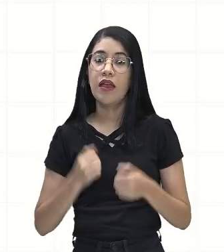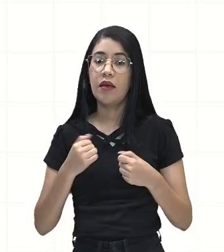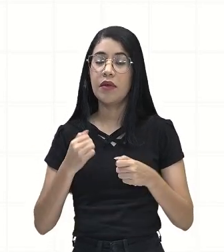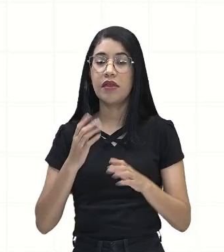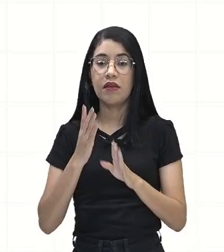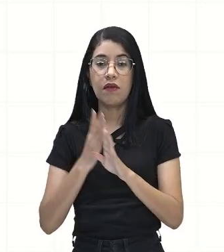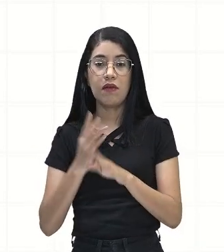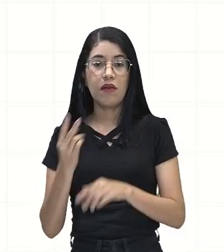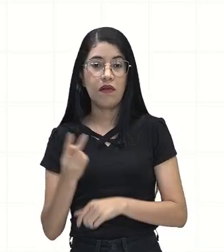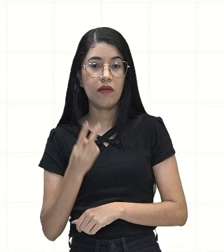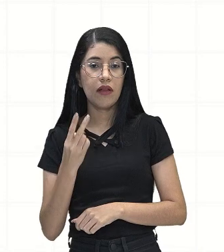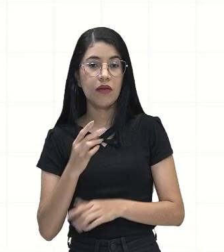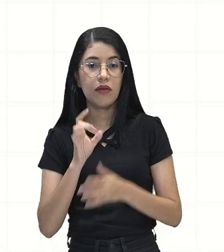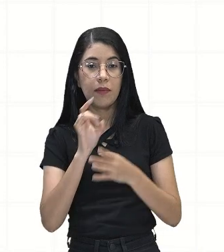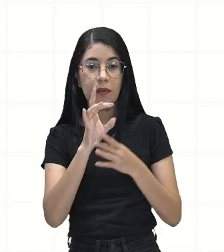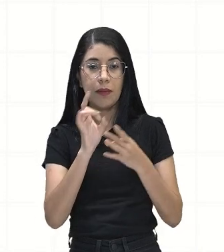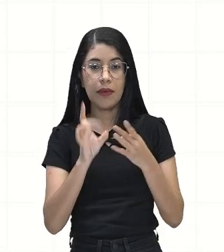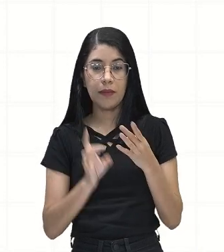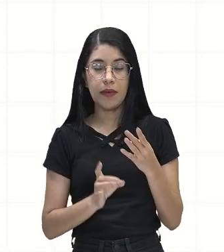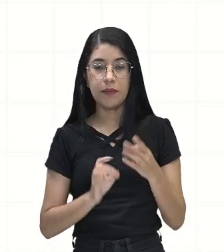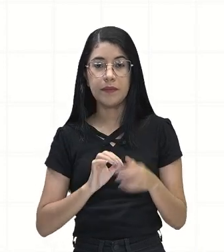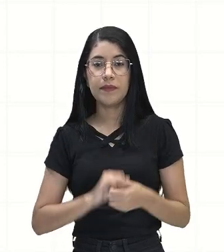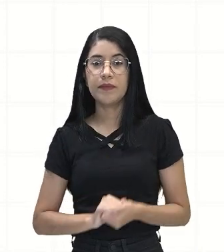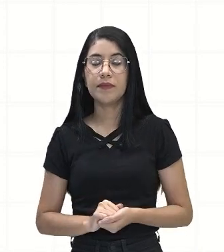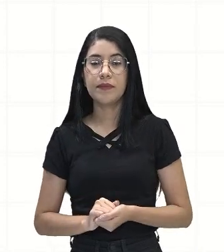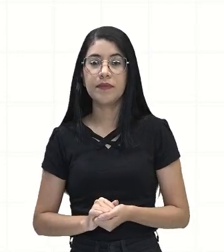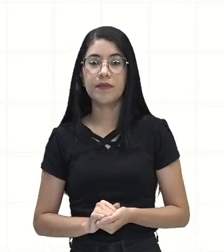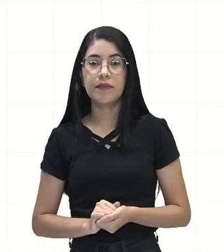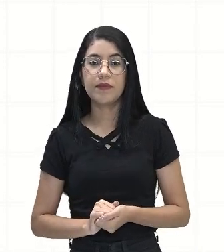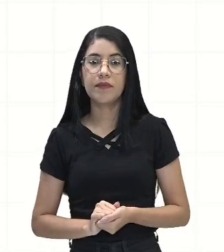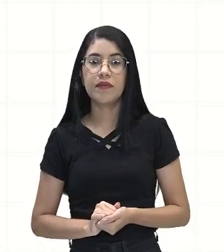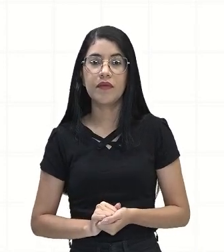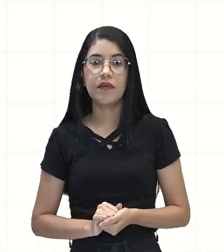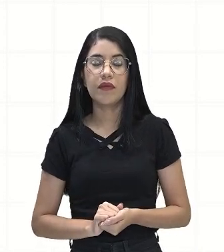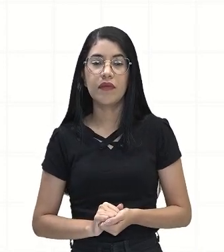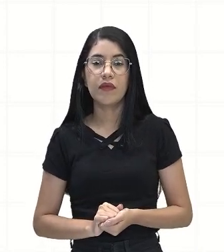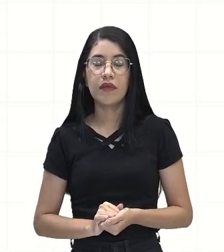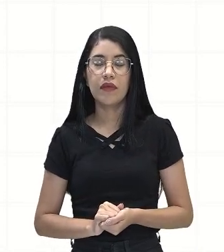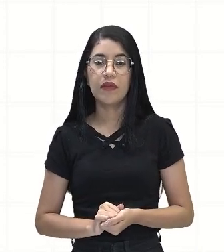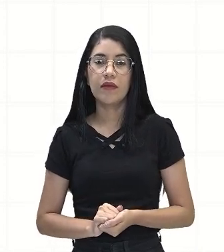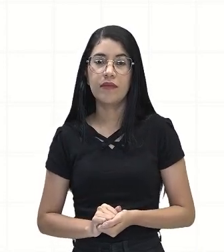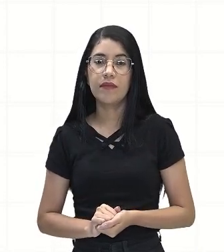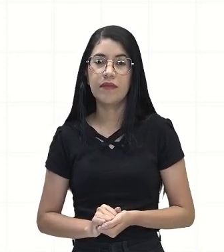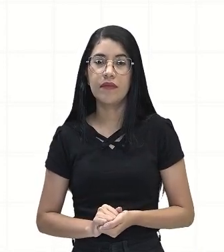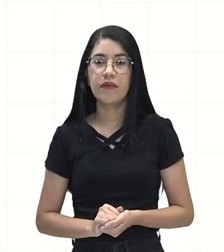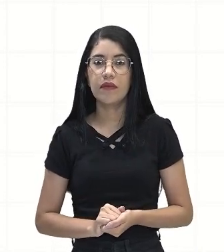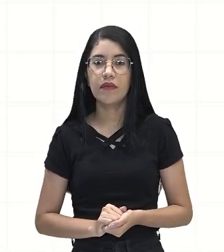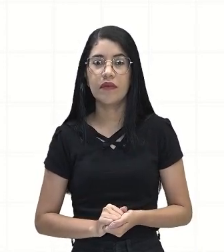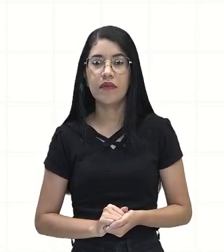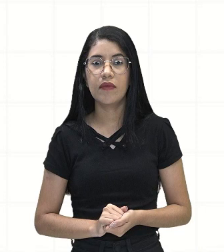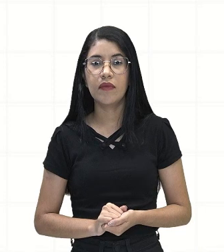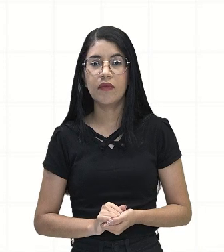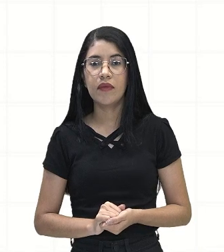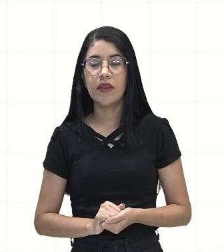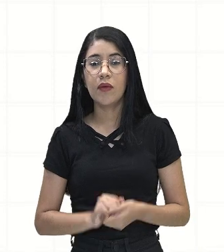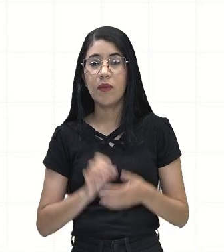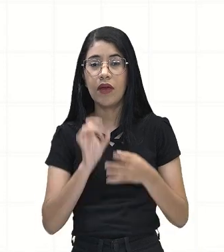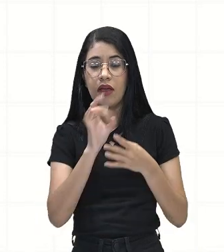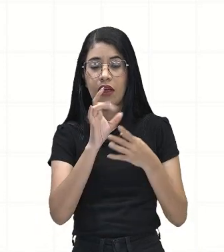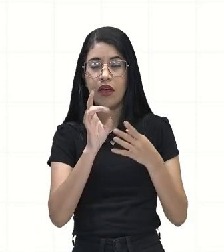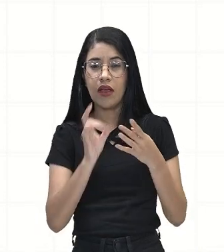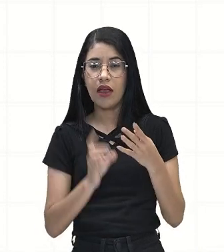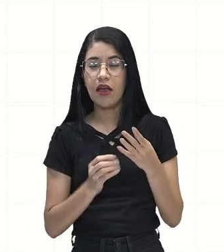a medida M. Muito bem. Então, vamos pensar agora em cada um